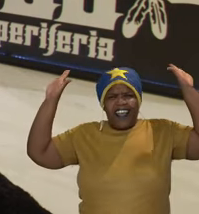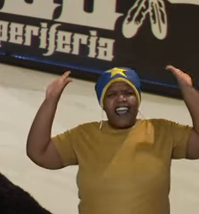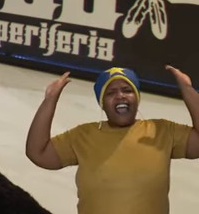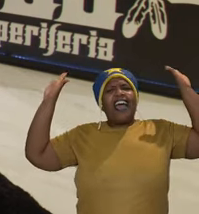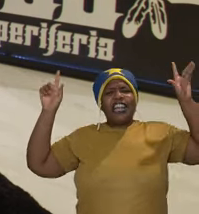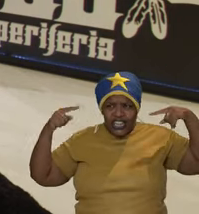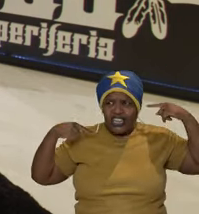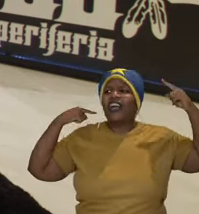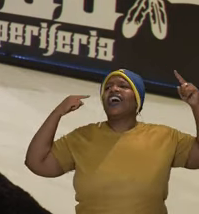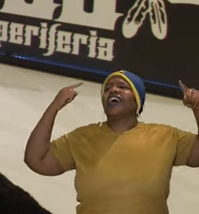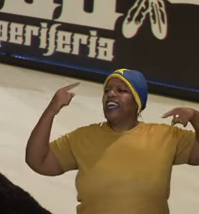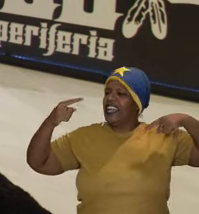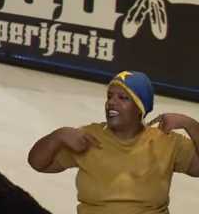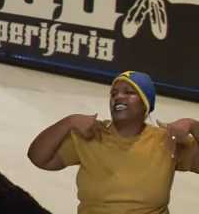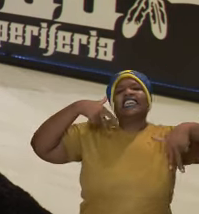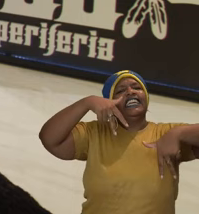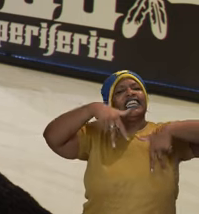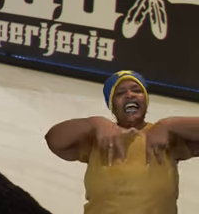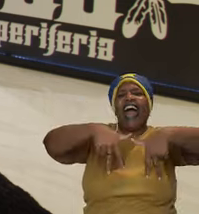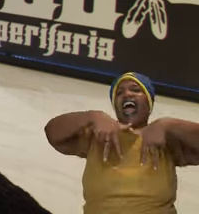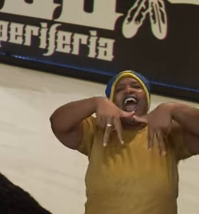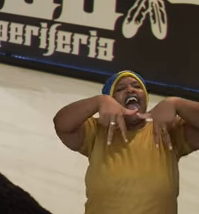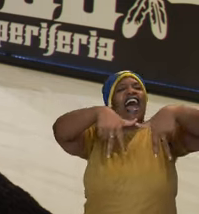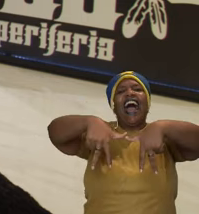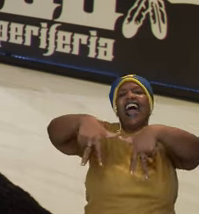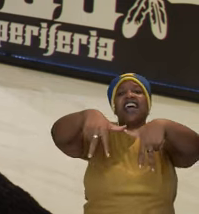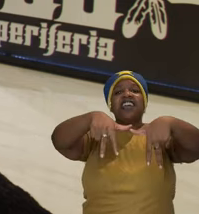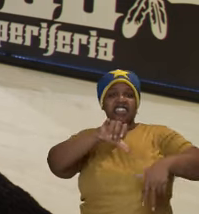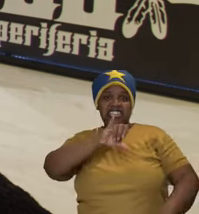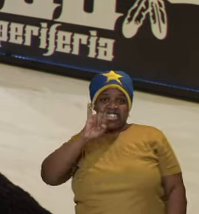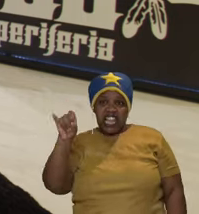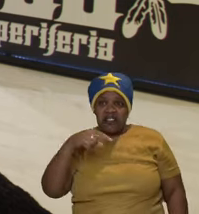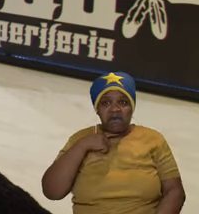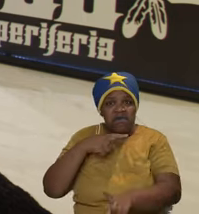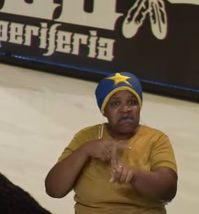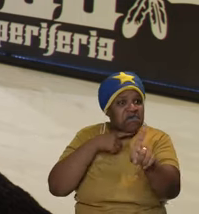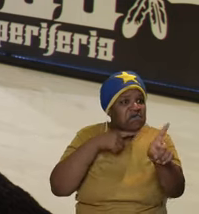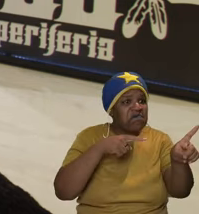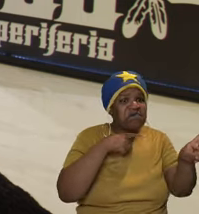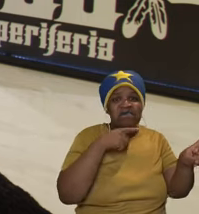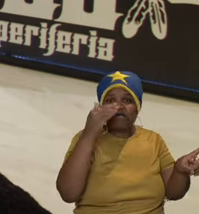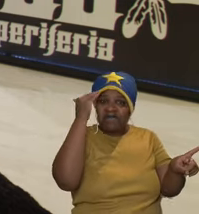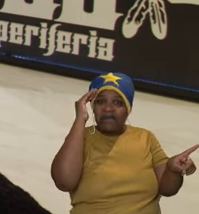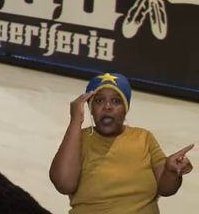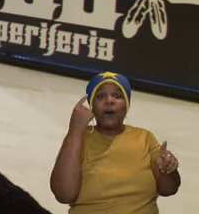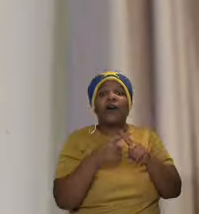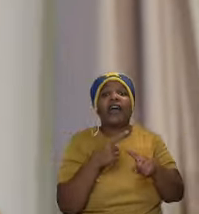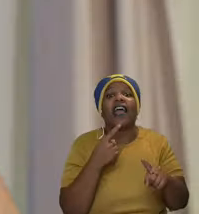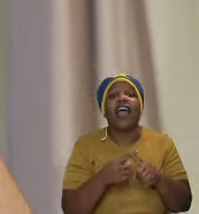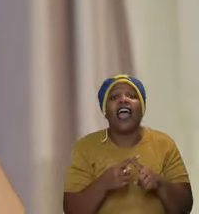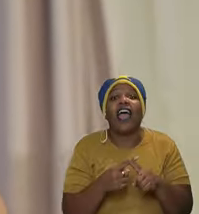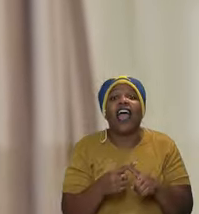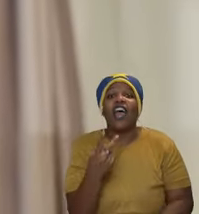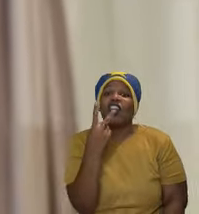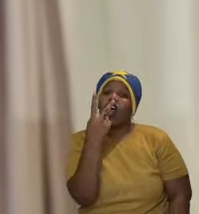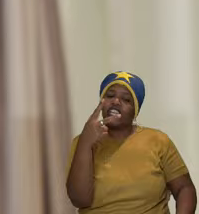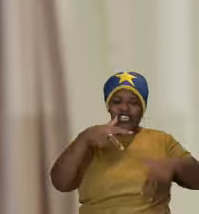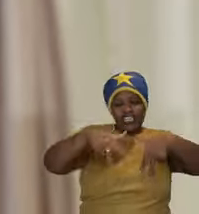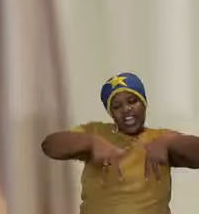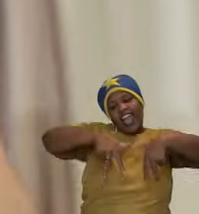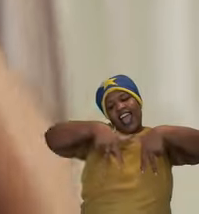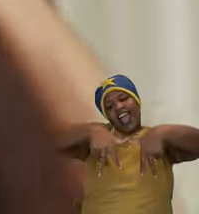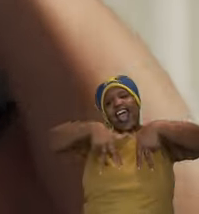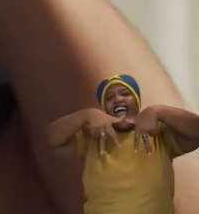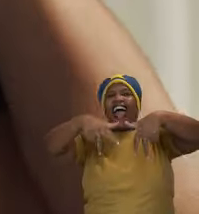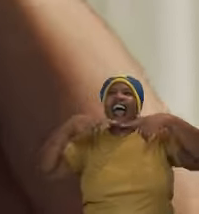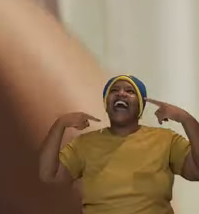dois loucos na gringa. Entendo se ninguém nos entender. Porque vamos ser dois loucos na